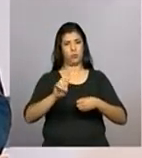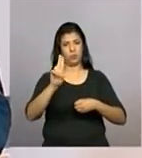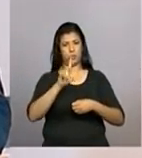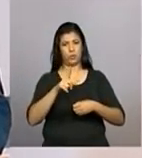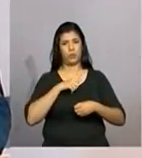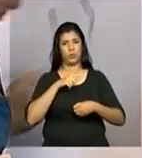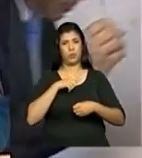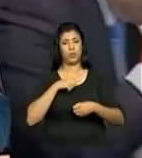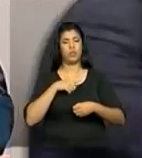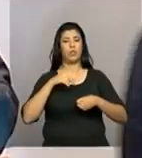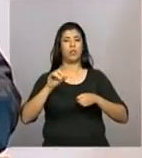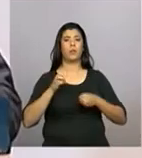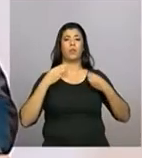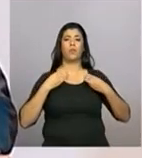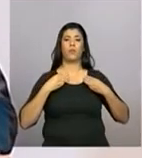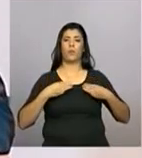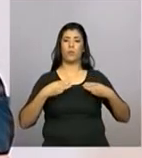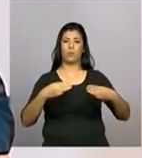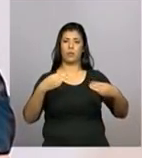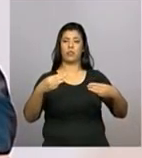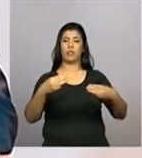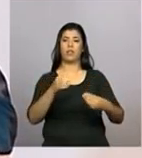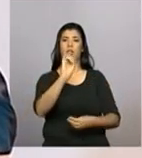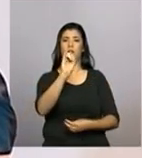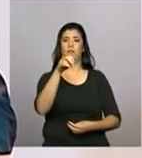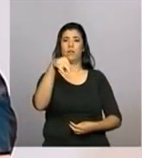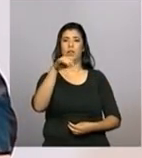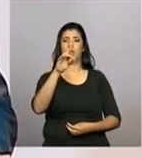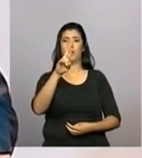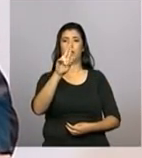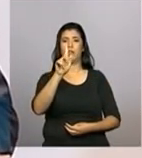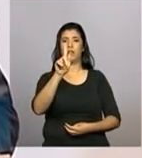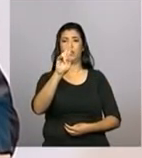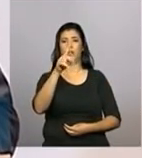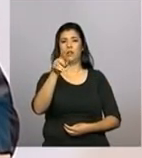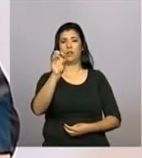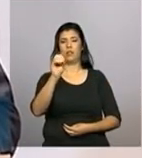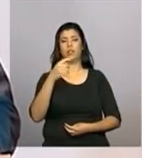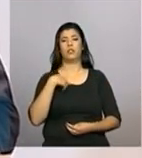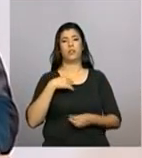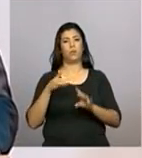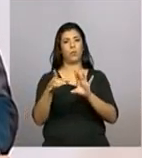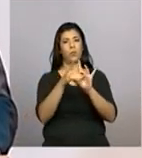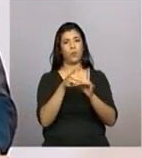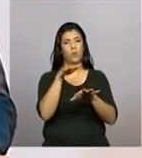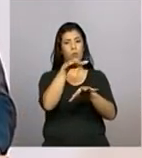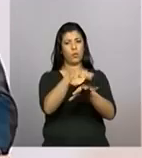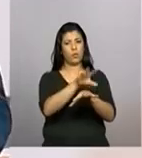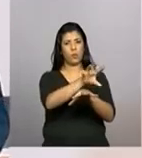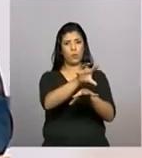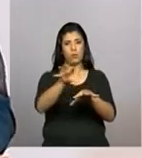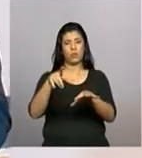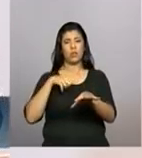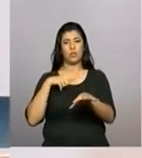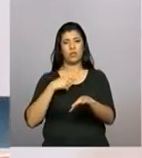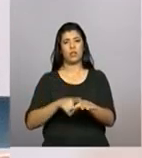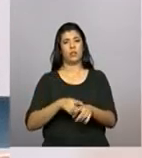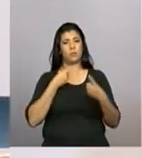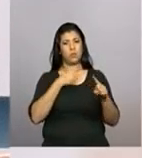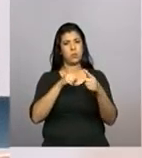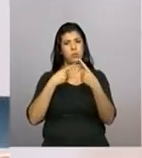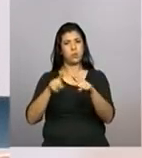da Integração e onde estarei indo para o combate às áreas